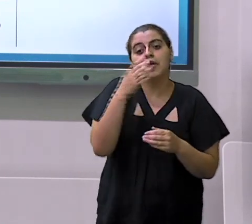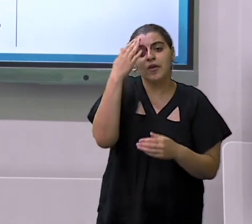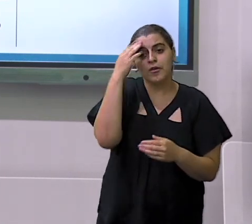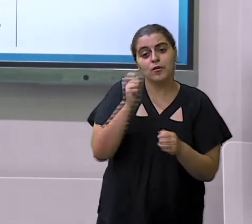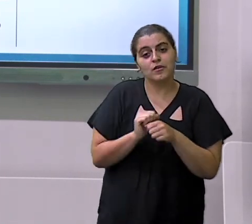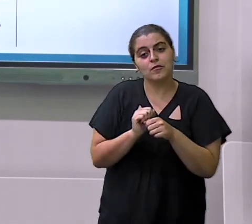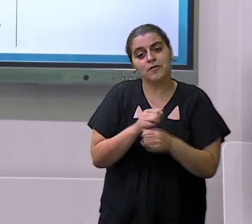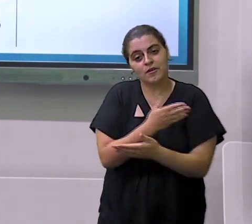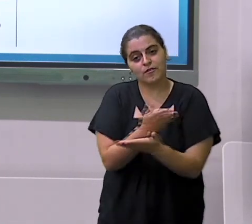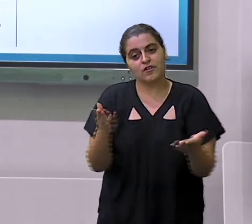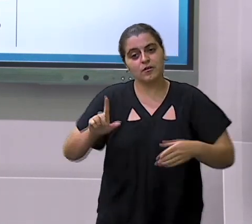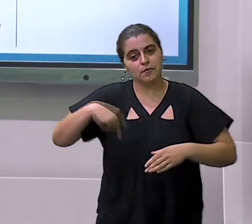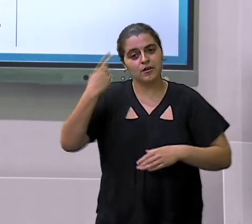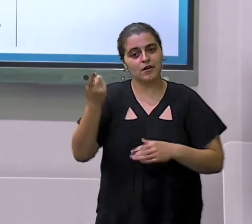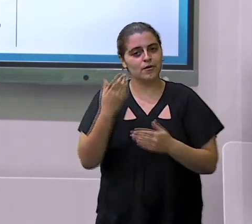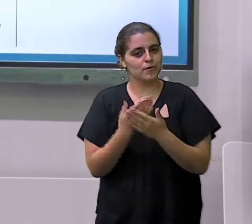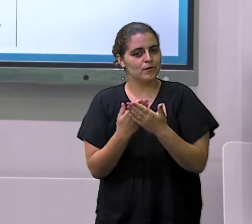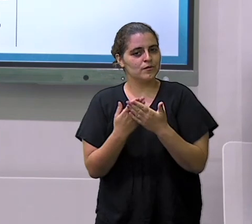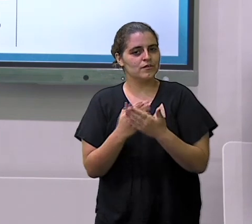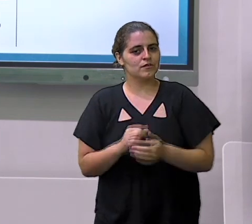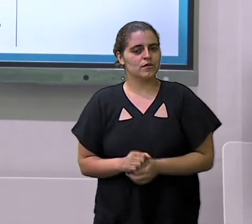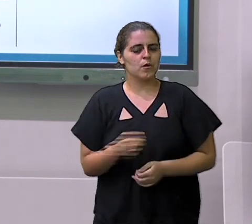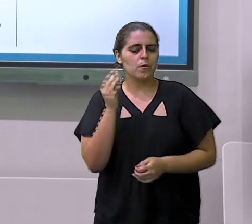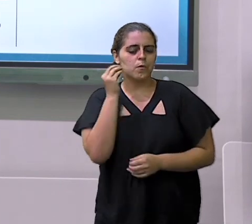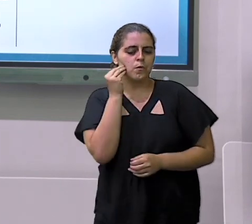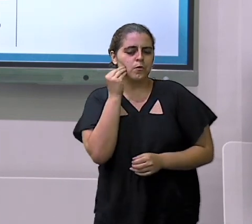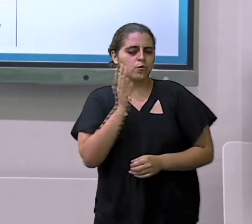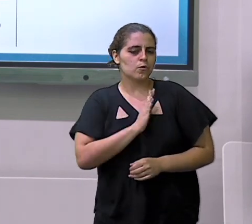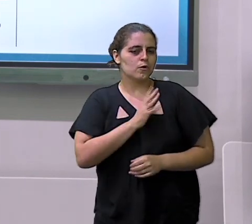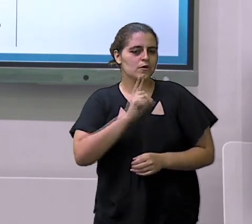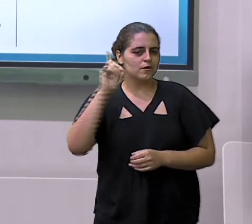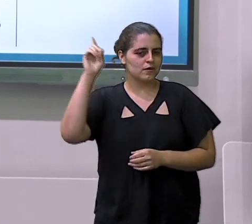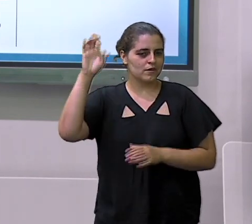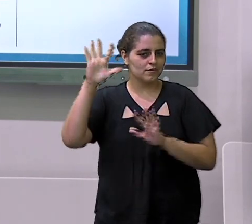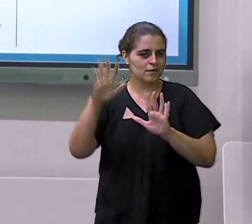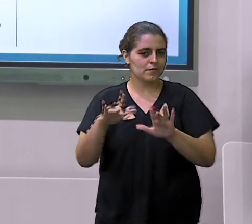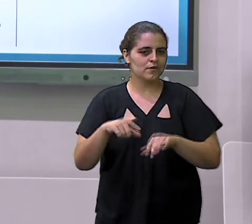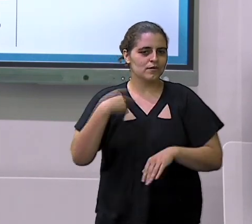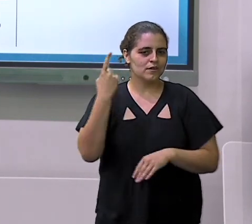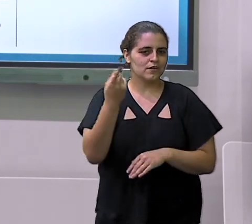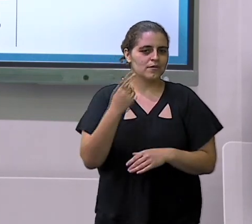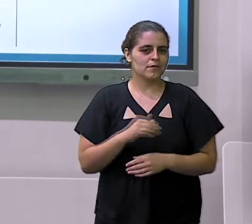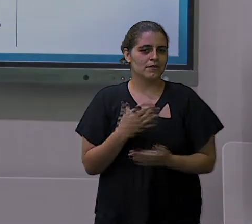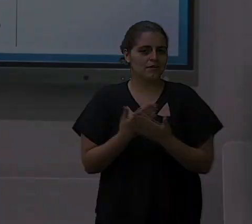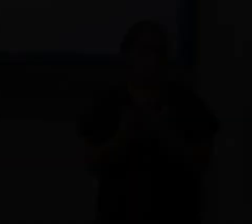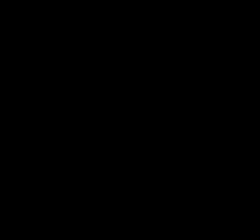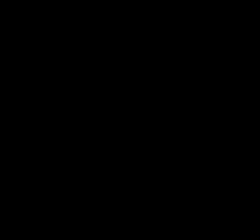vocês. Beijo no coração, fiquem com Deus e até nossa próxima aula.